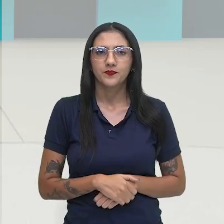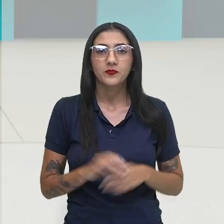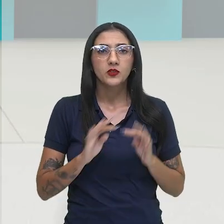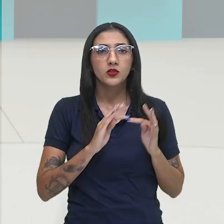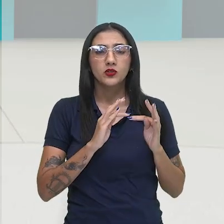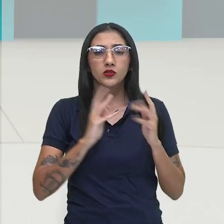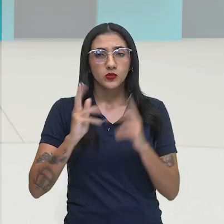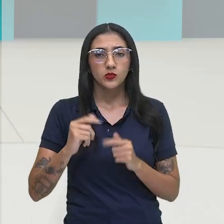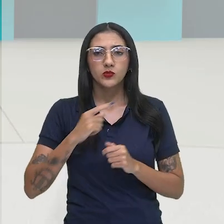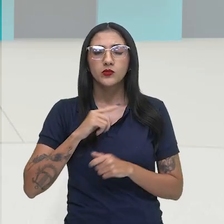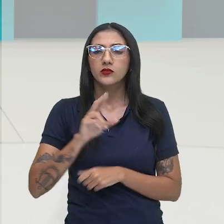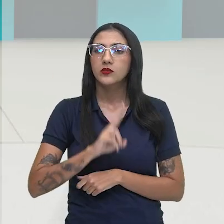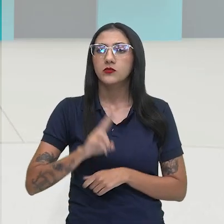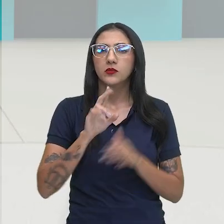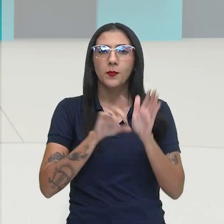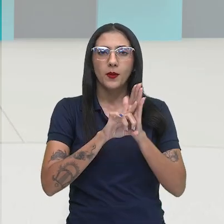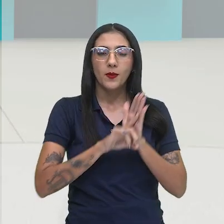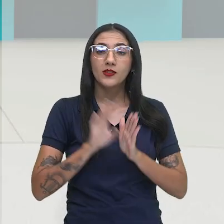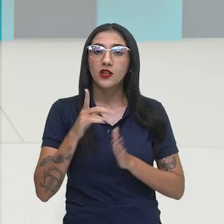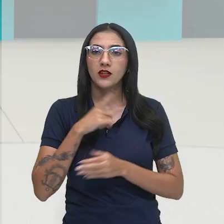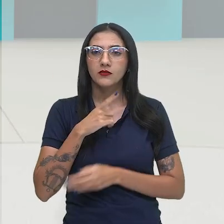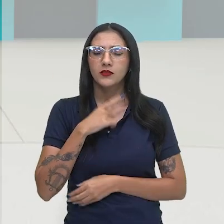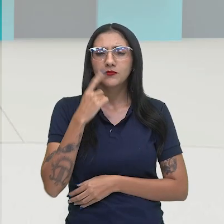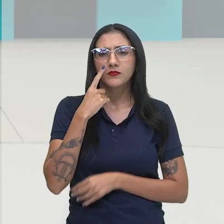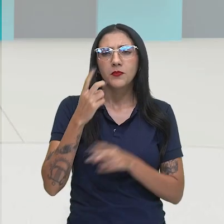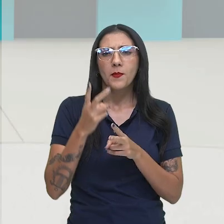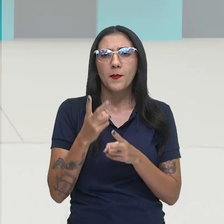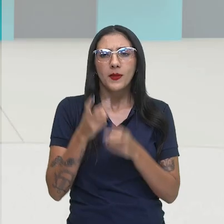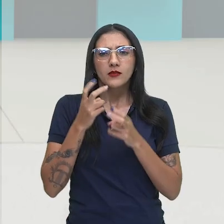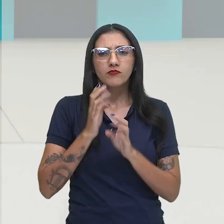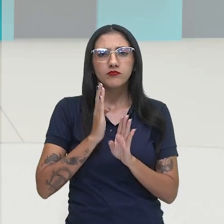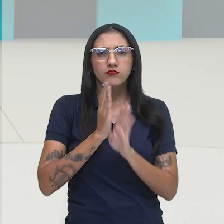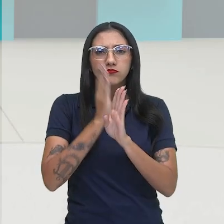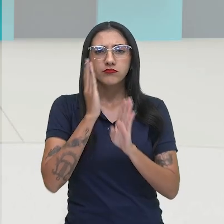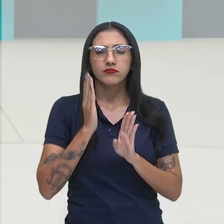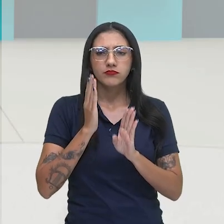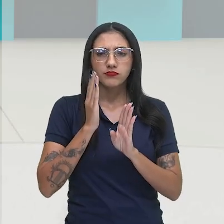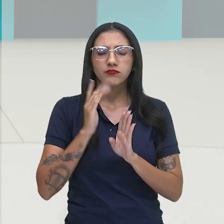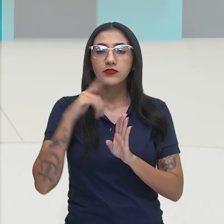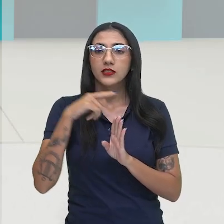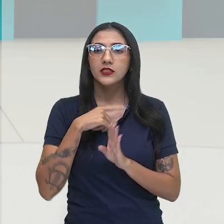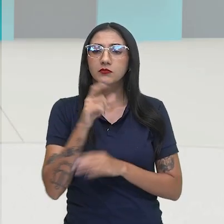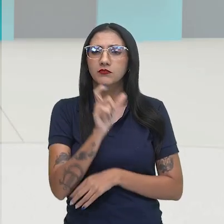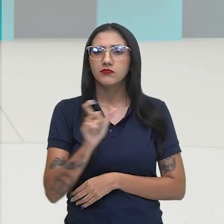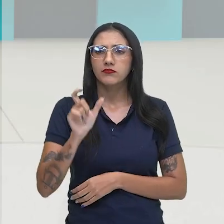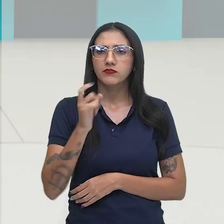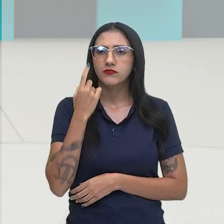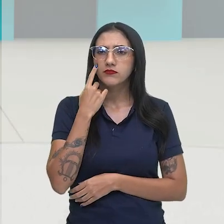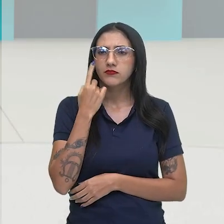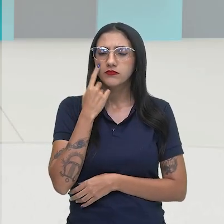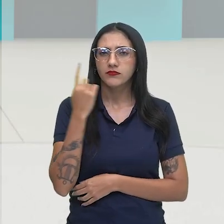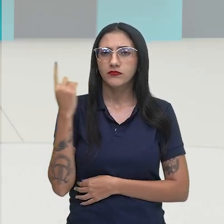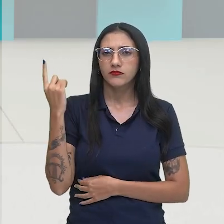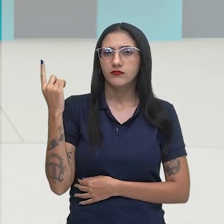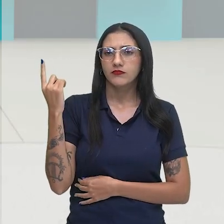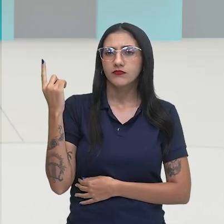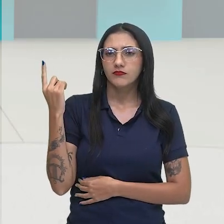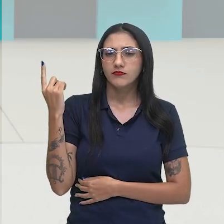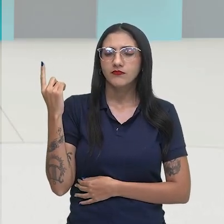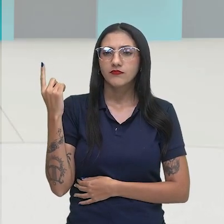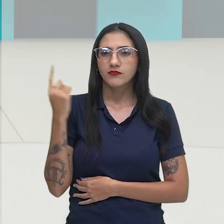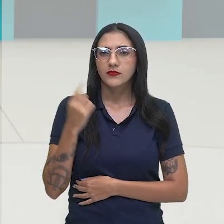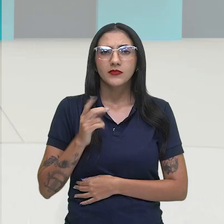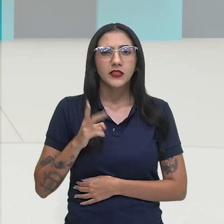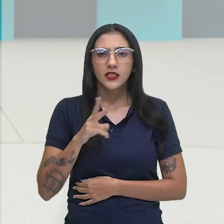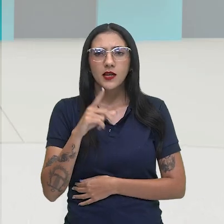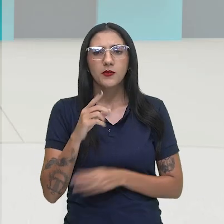pesquise alguma vez na internet já se deparou aí, então, com nesse início aqui, da nossa pesquisa. Toda vez que a gente